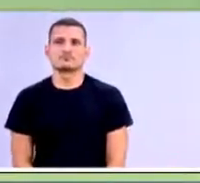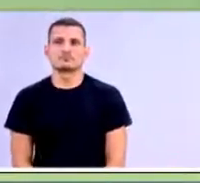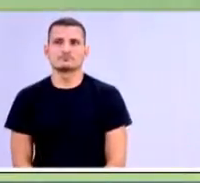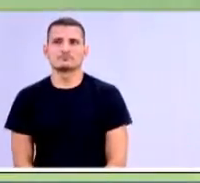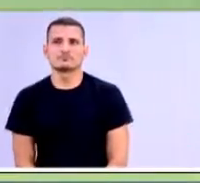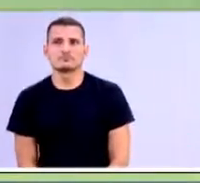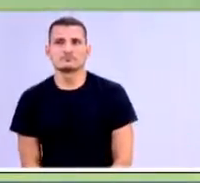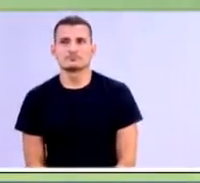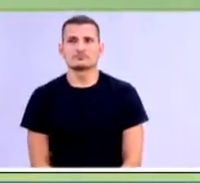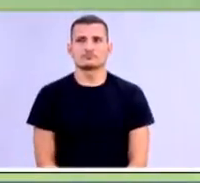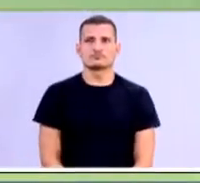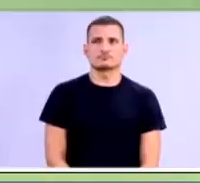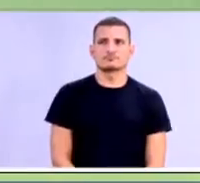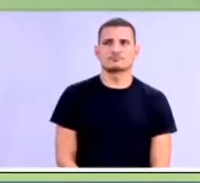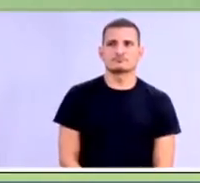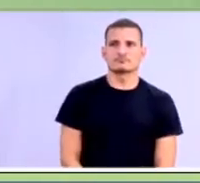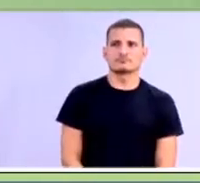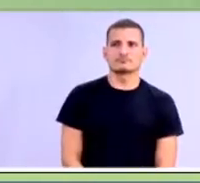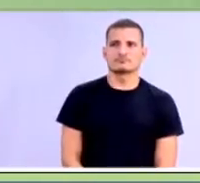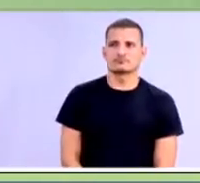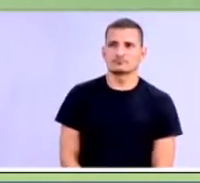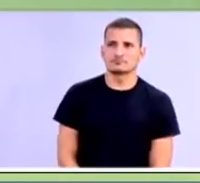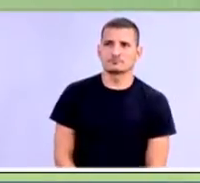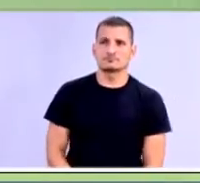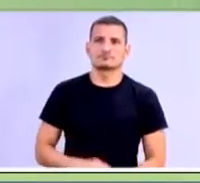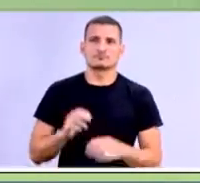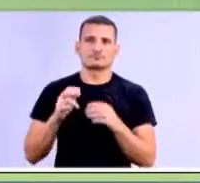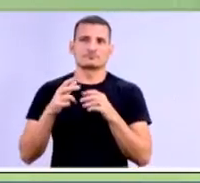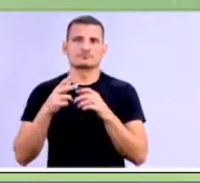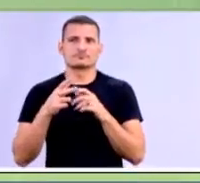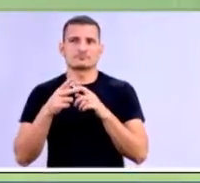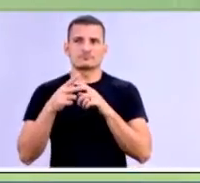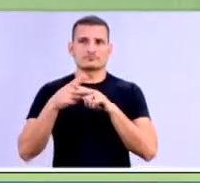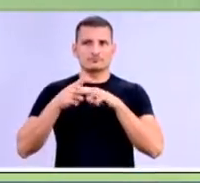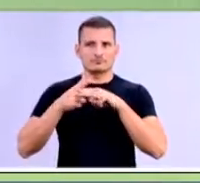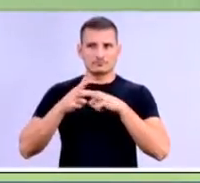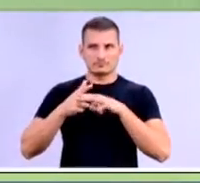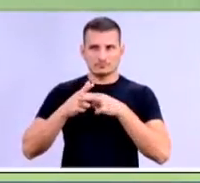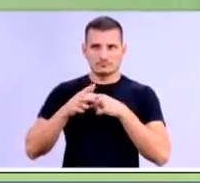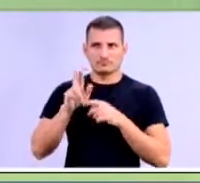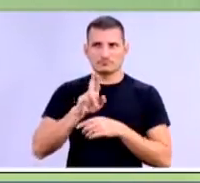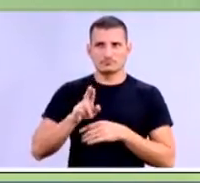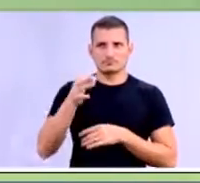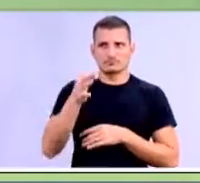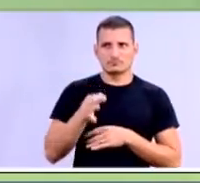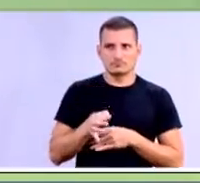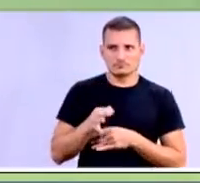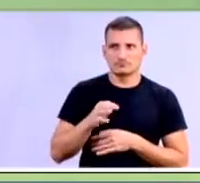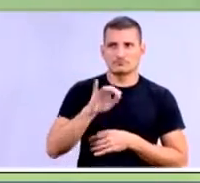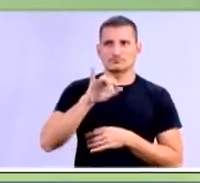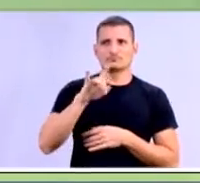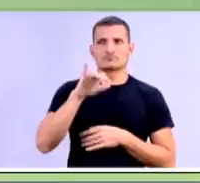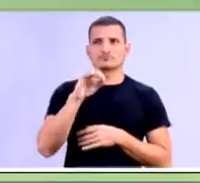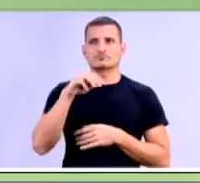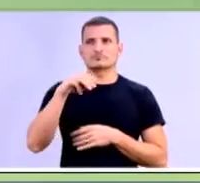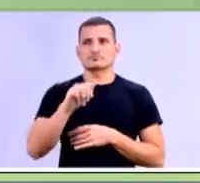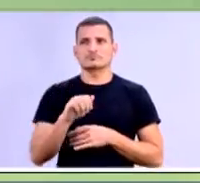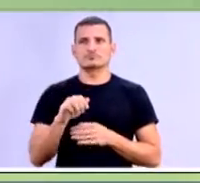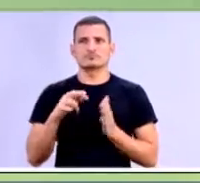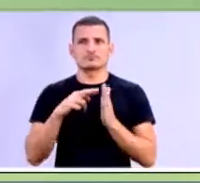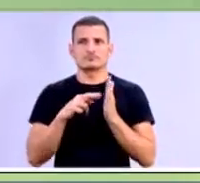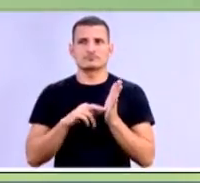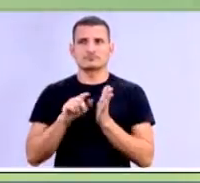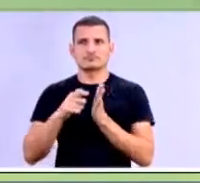Vejamos. Correção. O uso correto do idioma, lembrar lá das regras de ortografia,